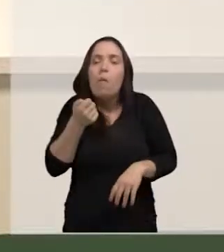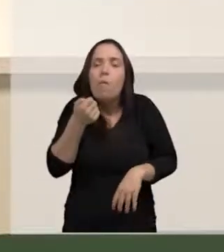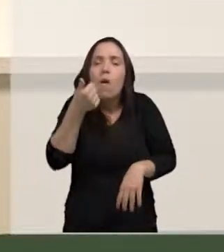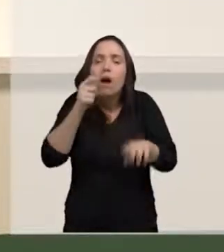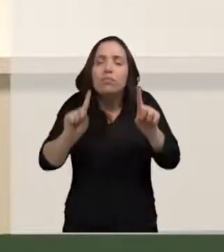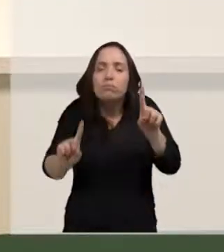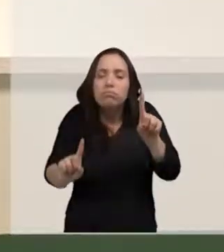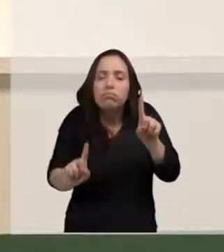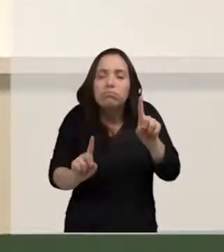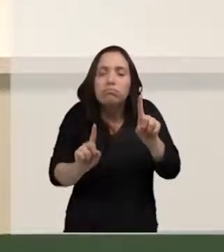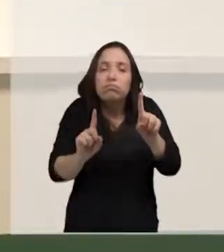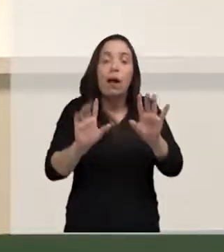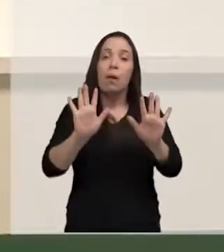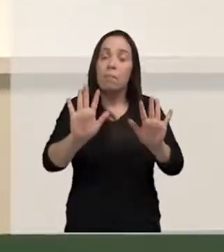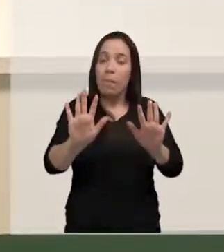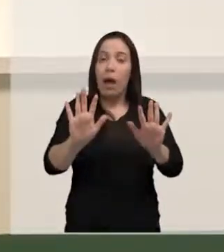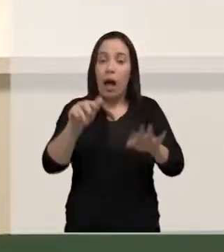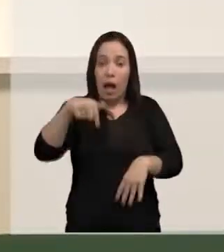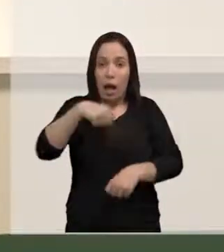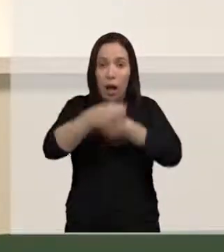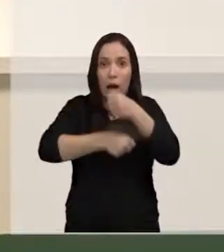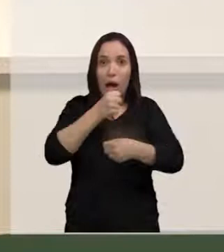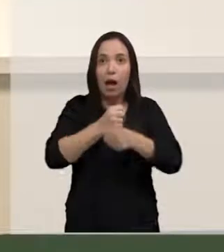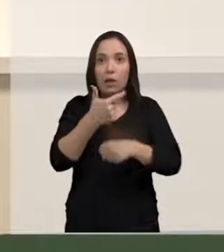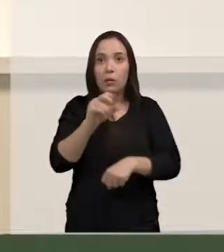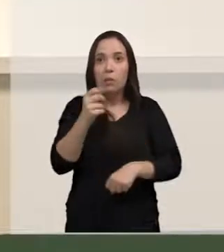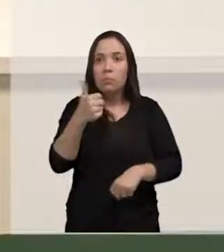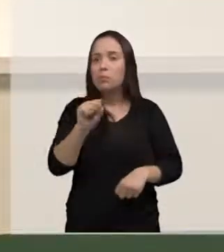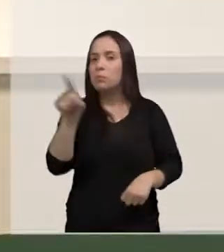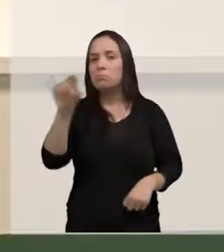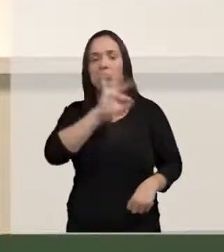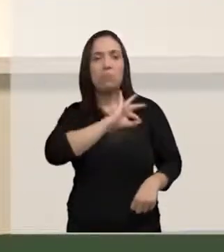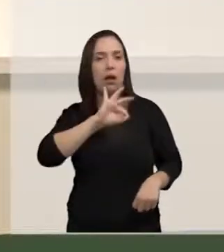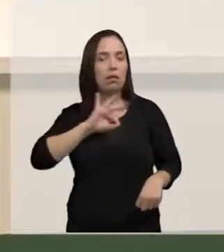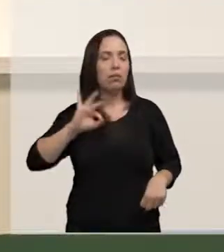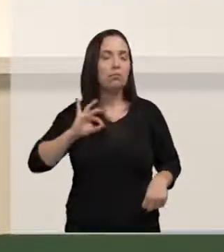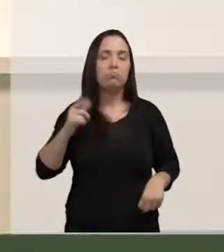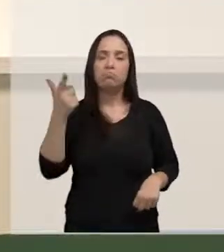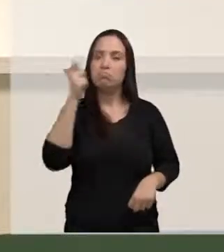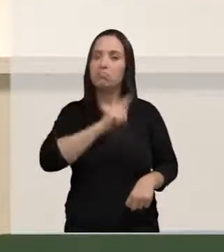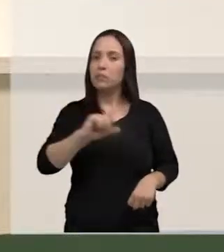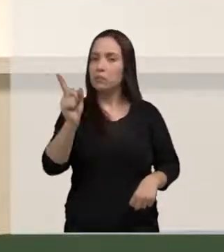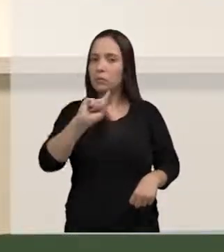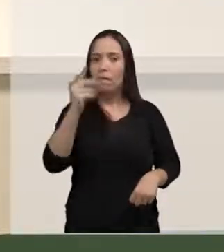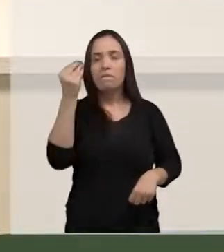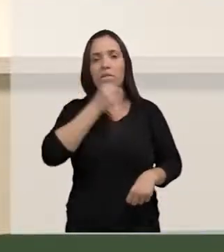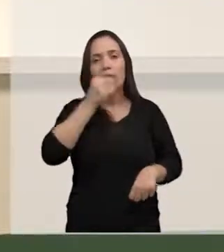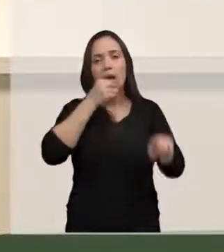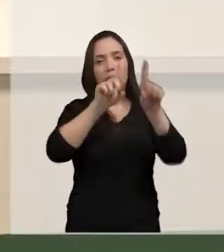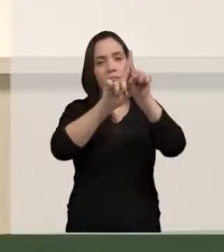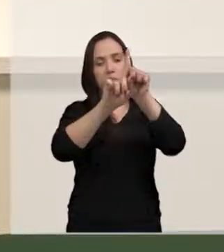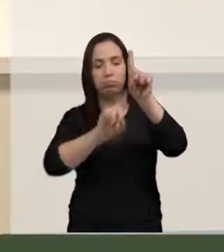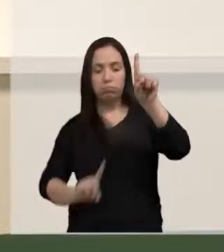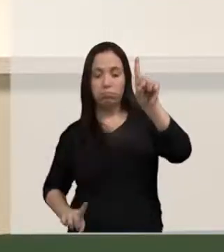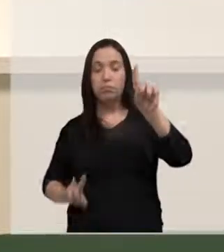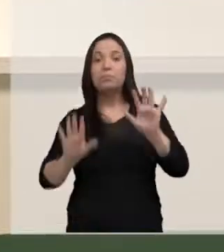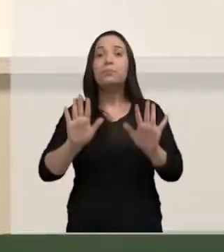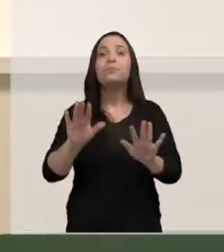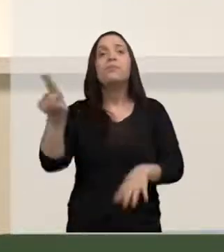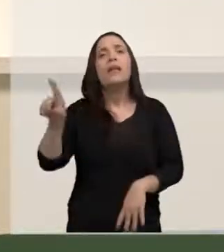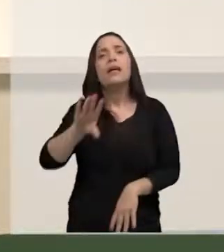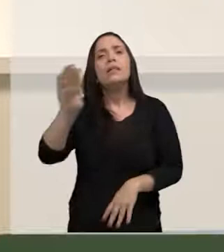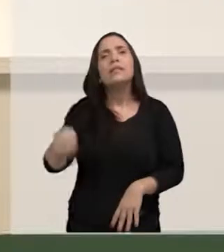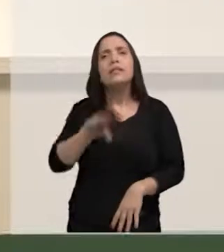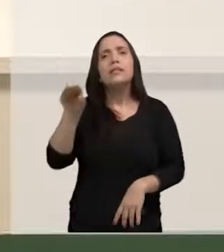crescente, mas nessa eleição de 2018 ela não conseguiu se firmar como a terceira via. Por que eu digo que o Ciro